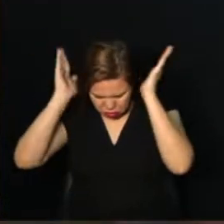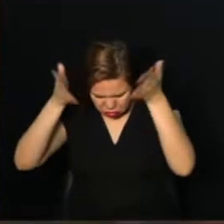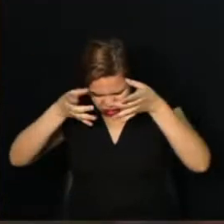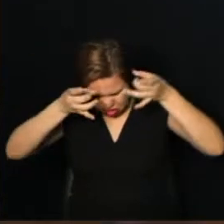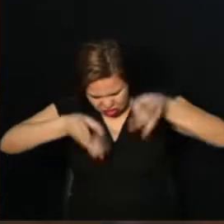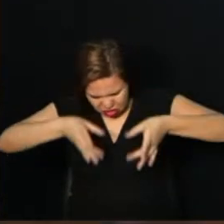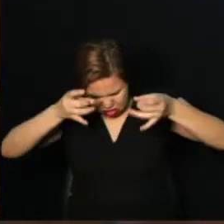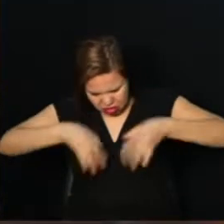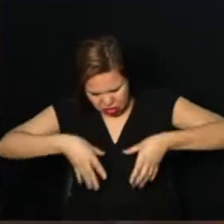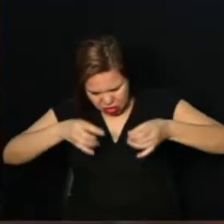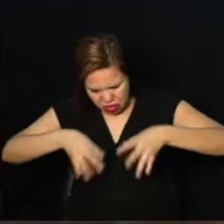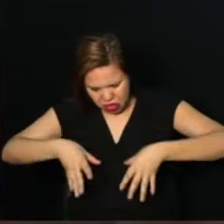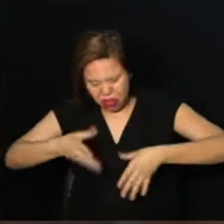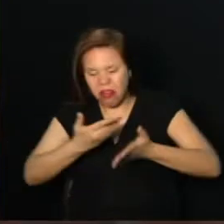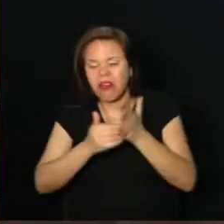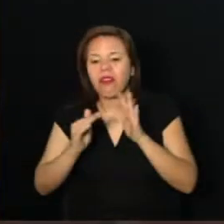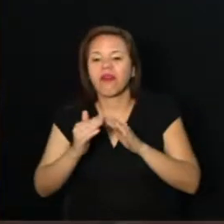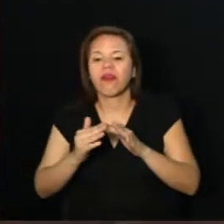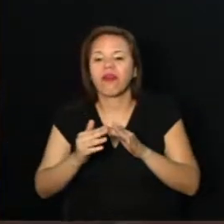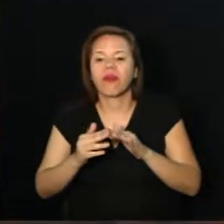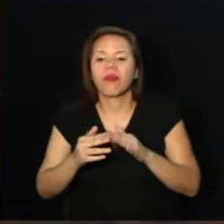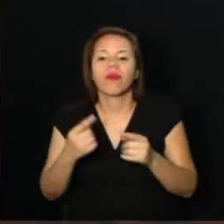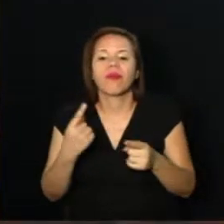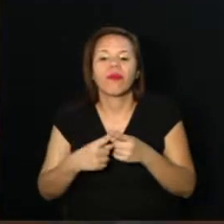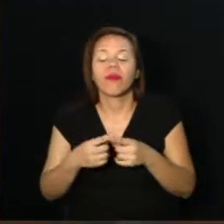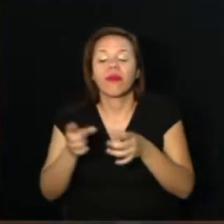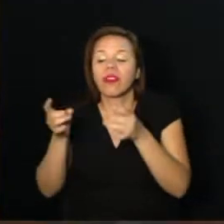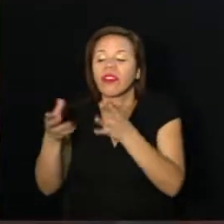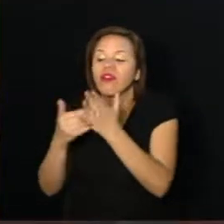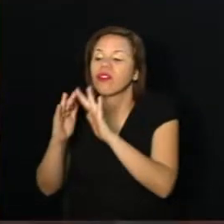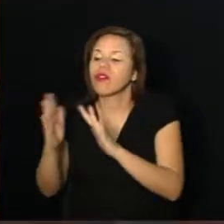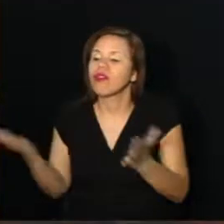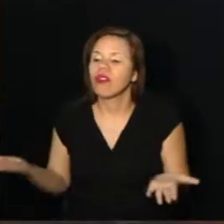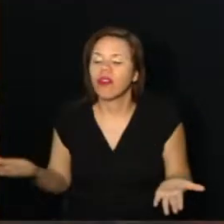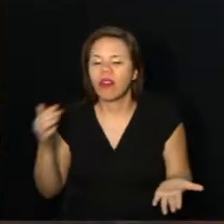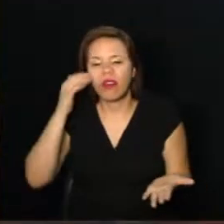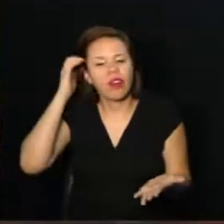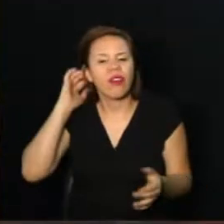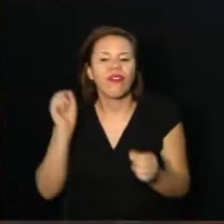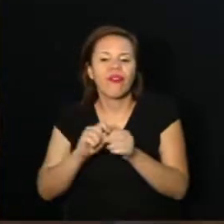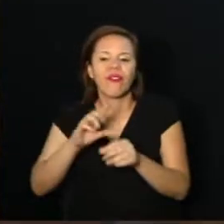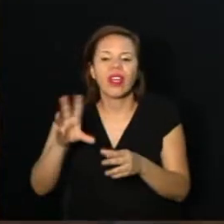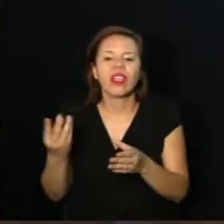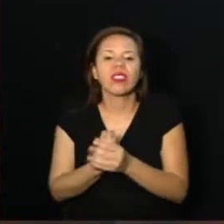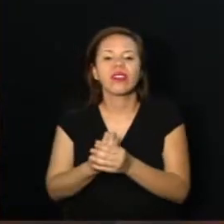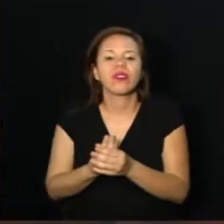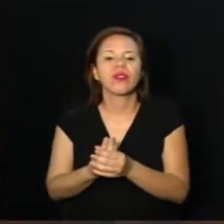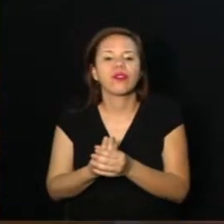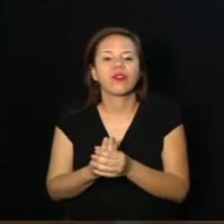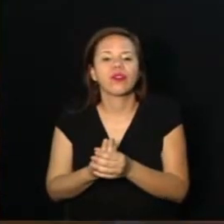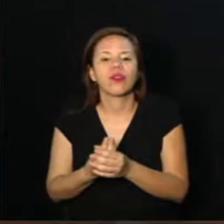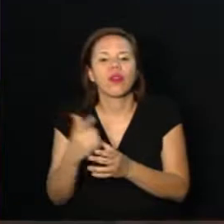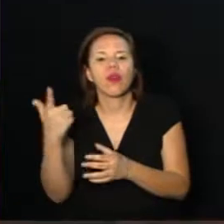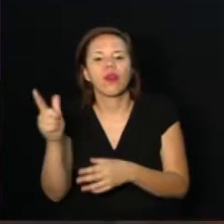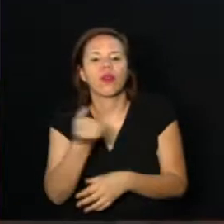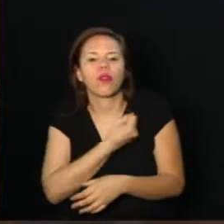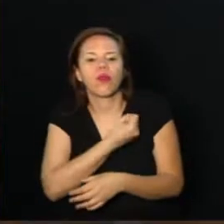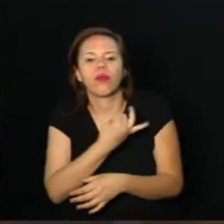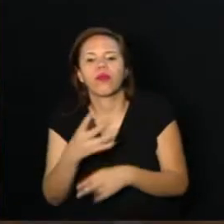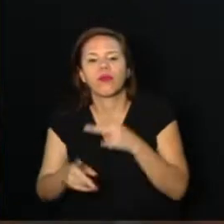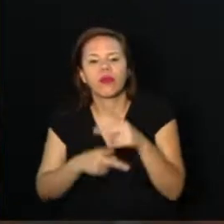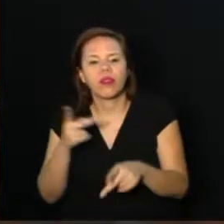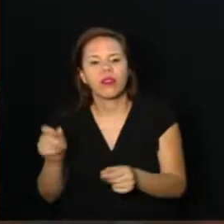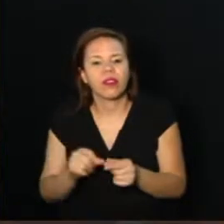abandonar o ensino escolar e vão deixar a escola, vão abandonar a escola e fazer parte de um grande número de crianças